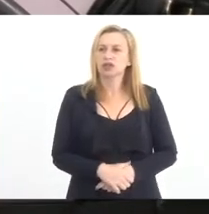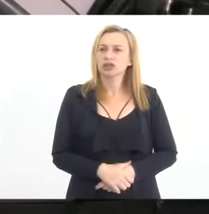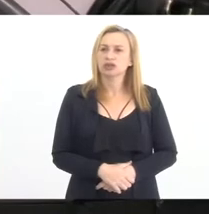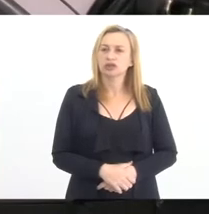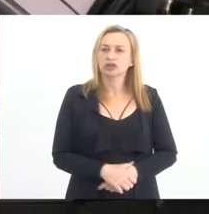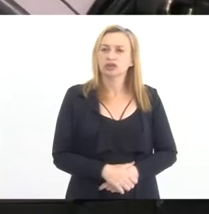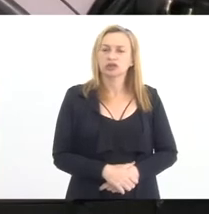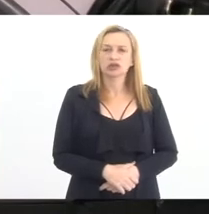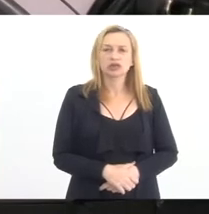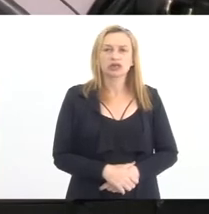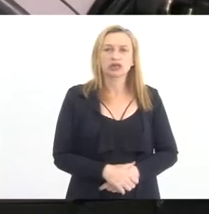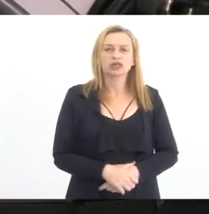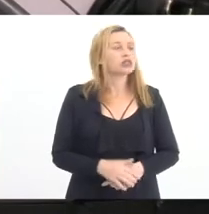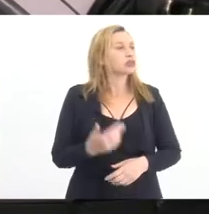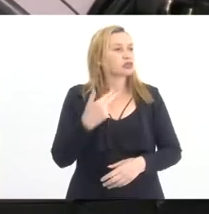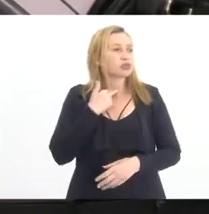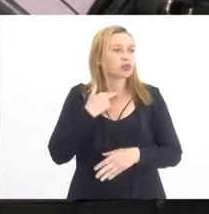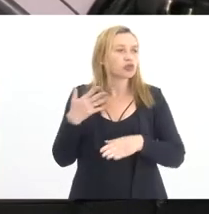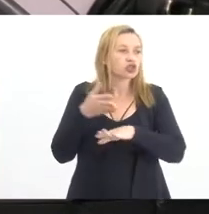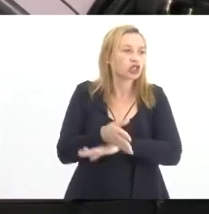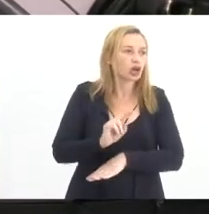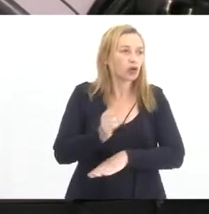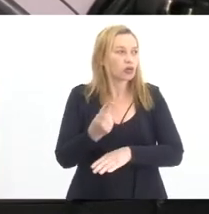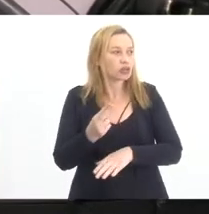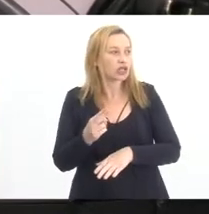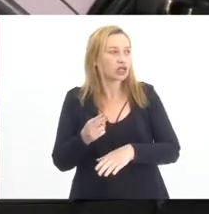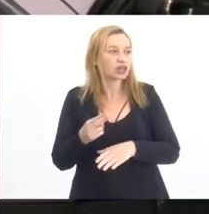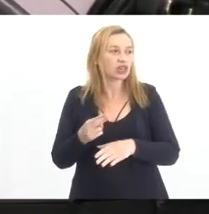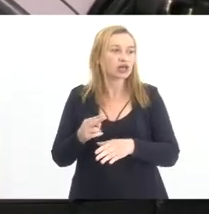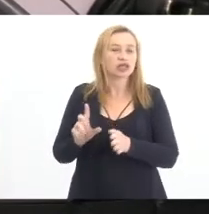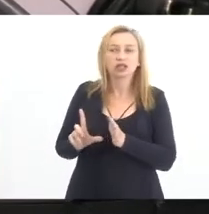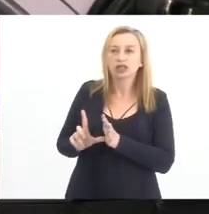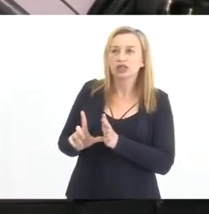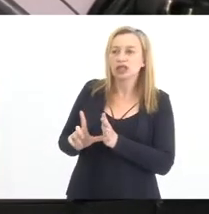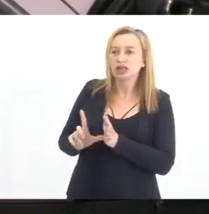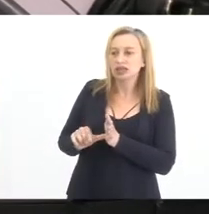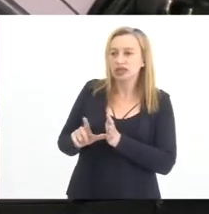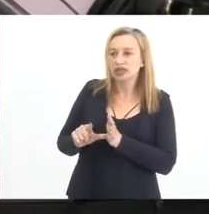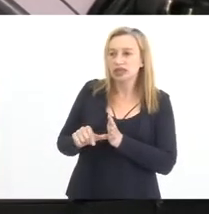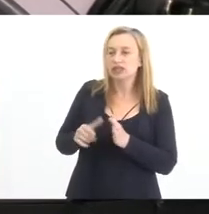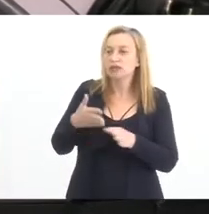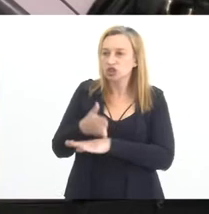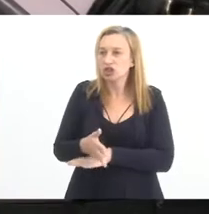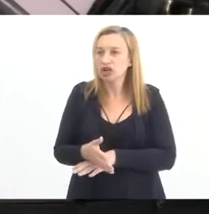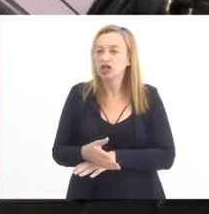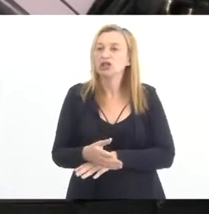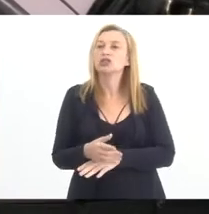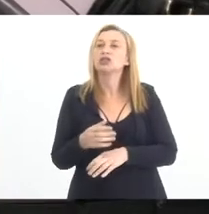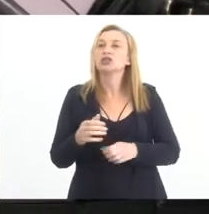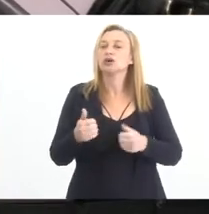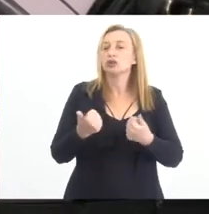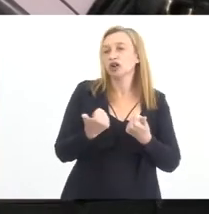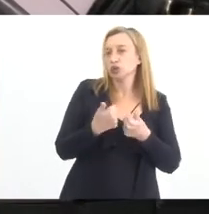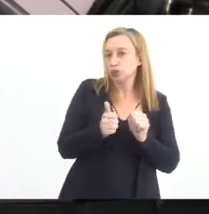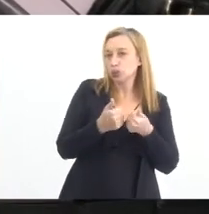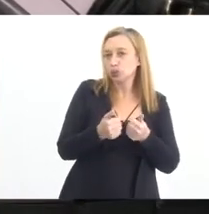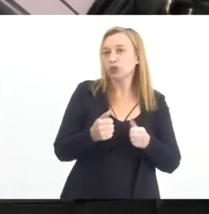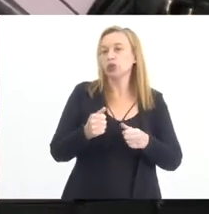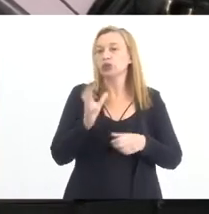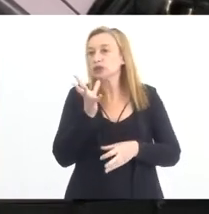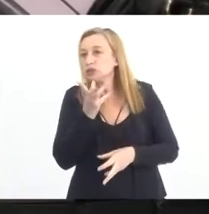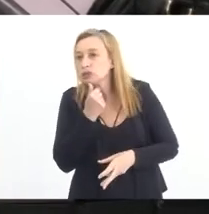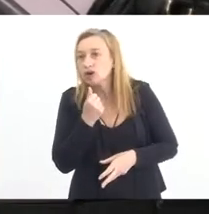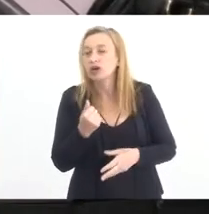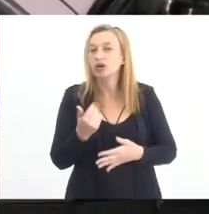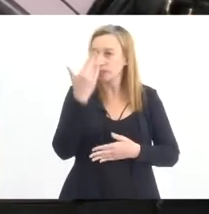Mas quem não pôde chegar ao Tacaminho, né, devido à questão do transporte, que é 2 horas e meia. Quer dizer, muito obrigado por terem